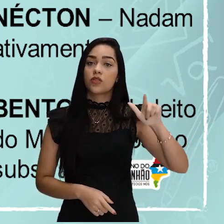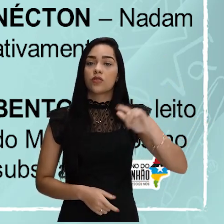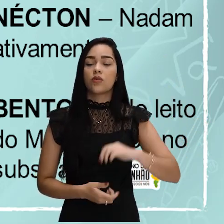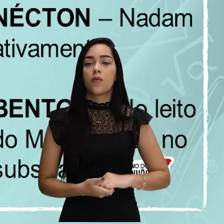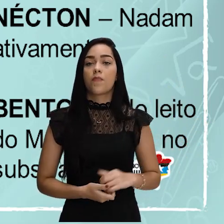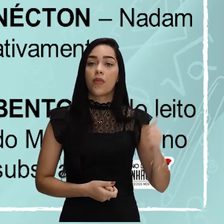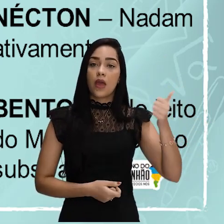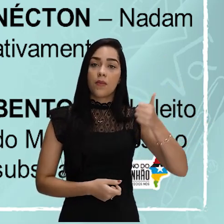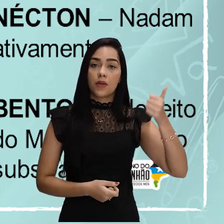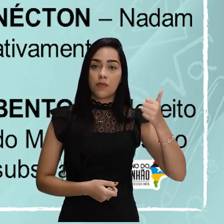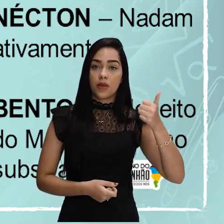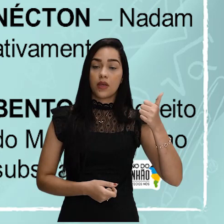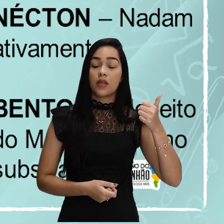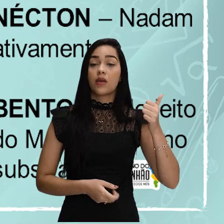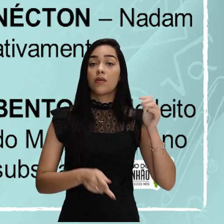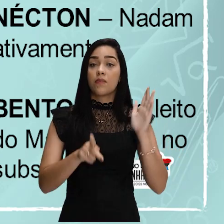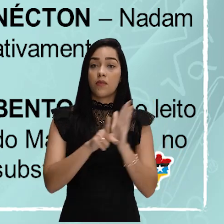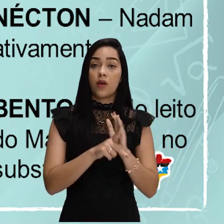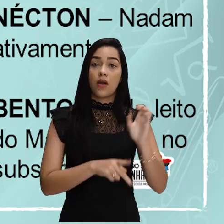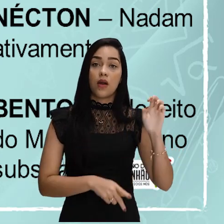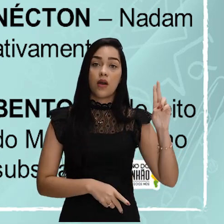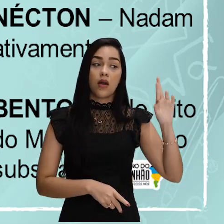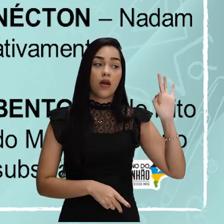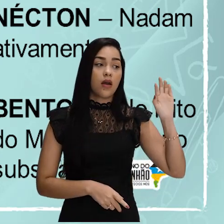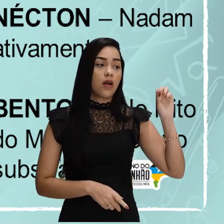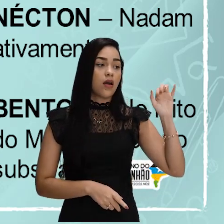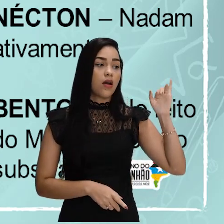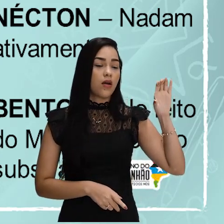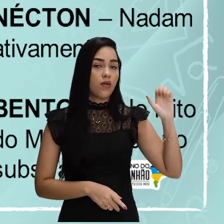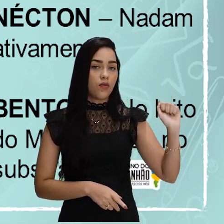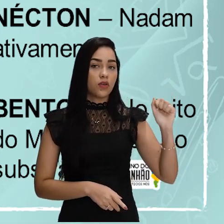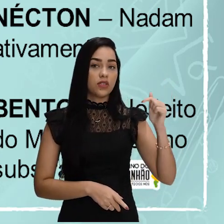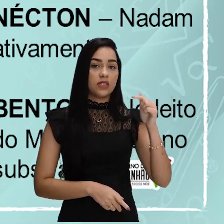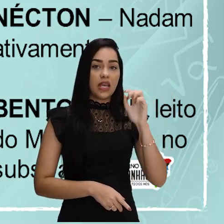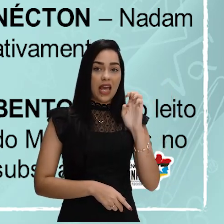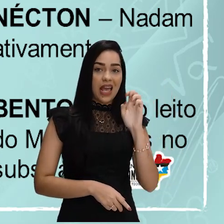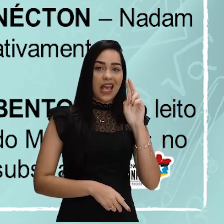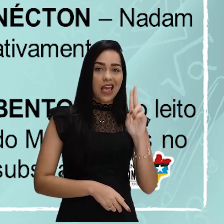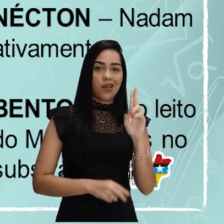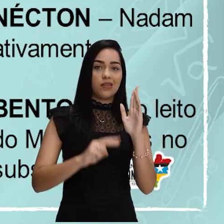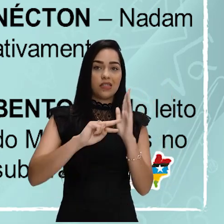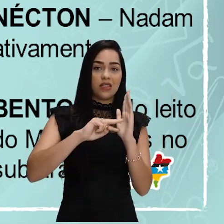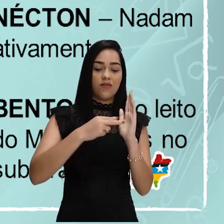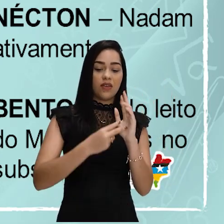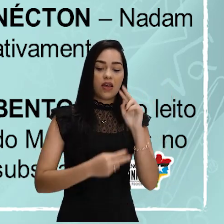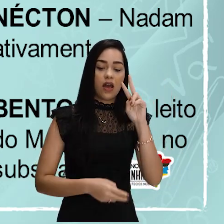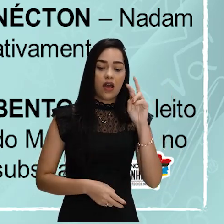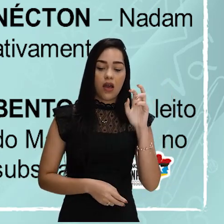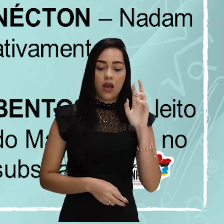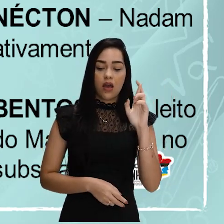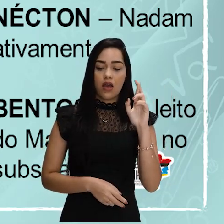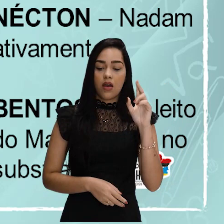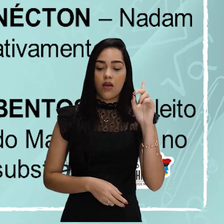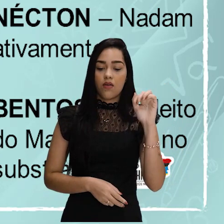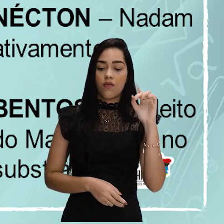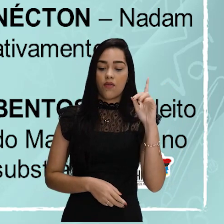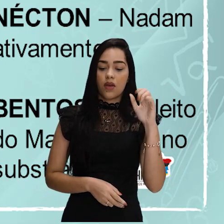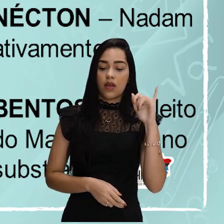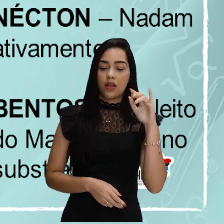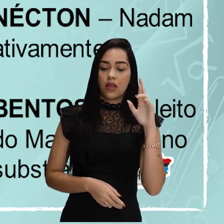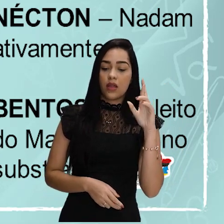a primeira zona é a zona eufótica. Esse eu significa verdadeiro. Significa